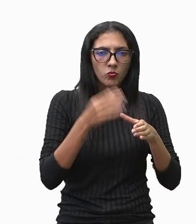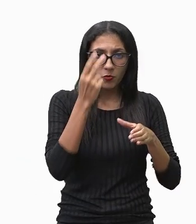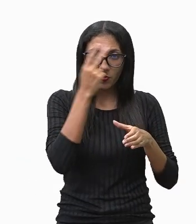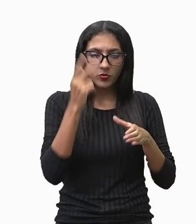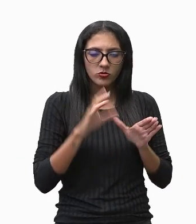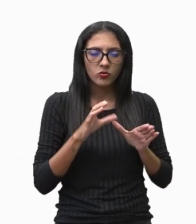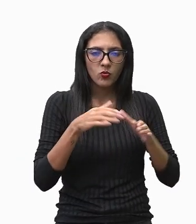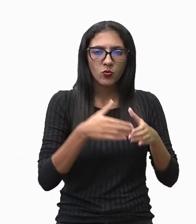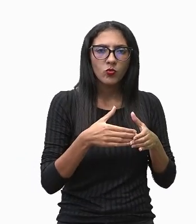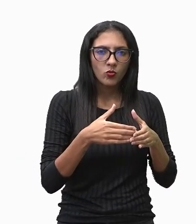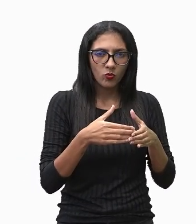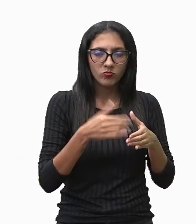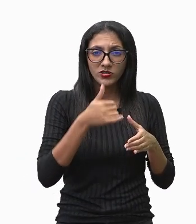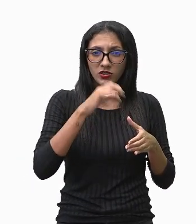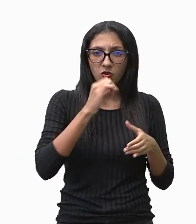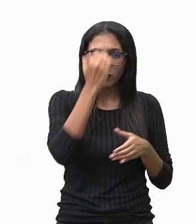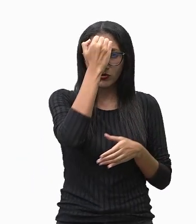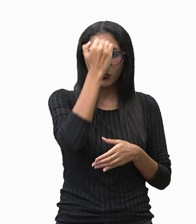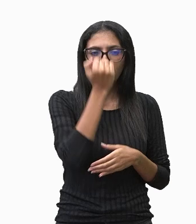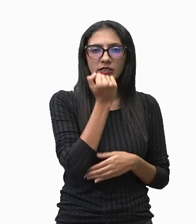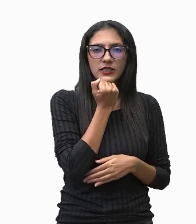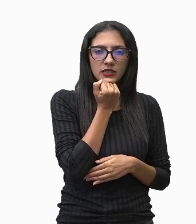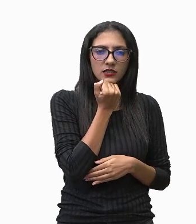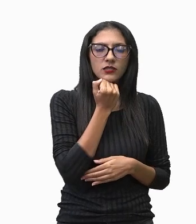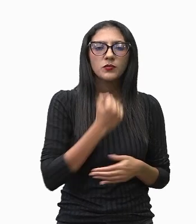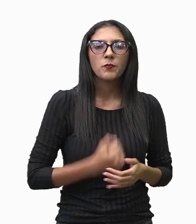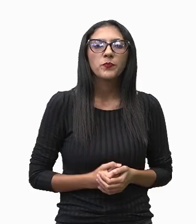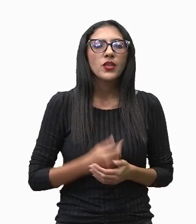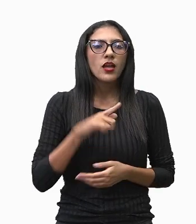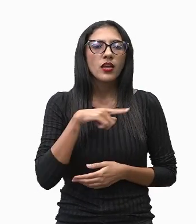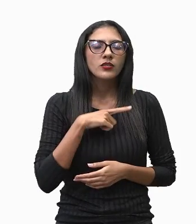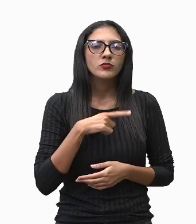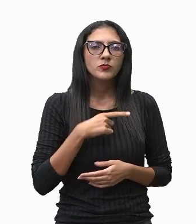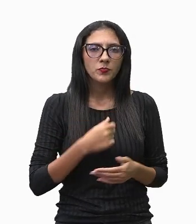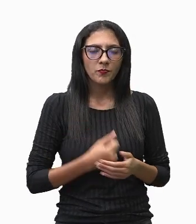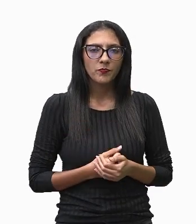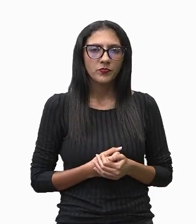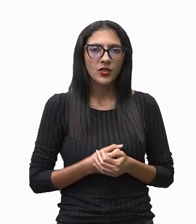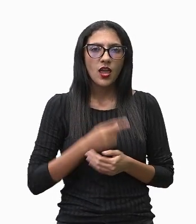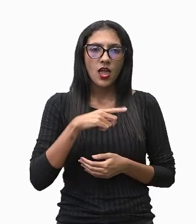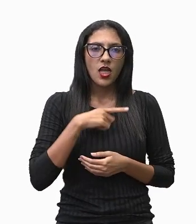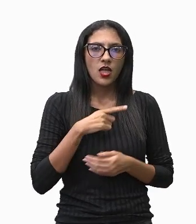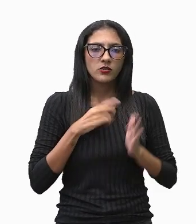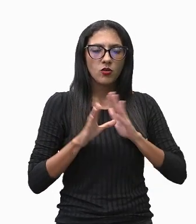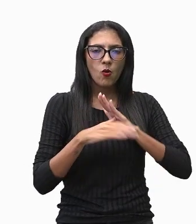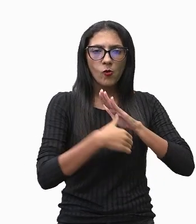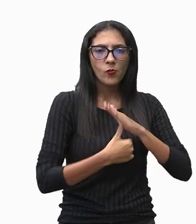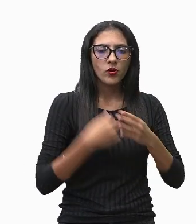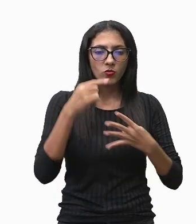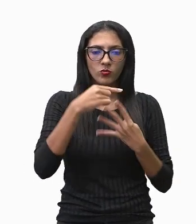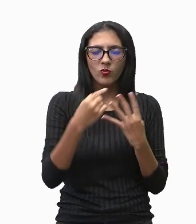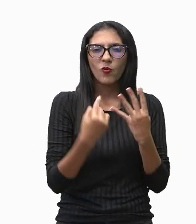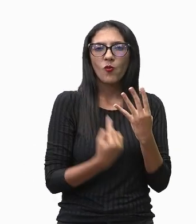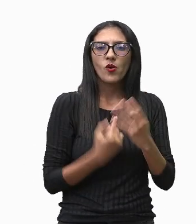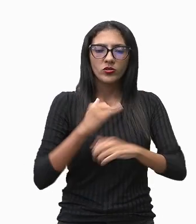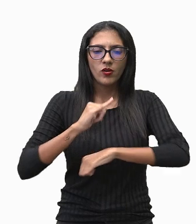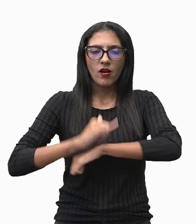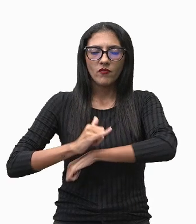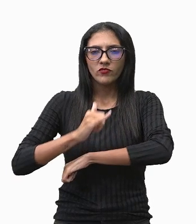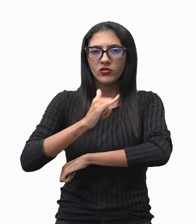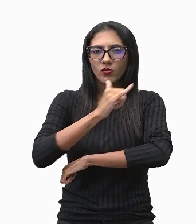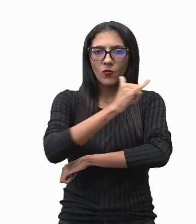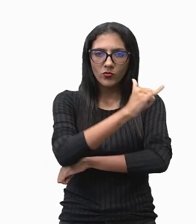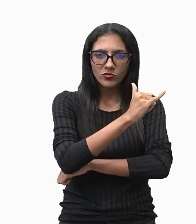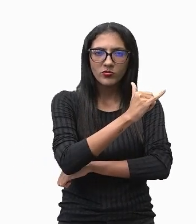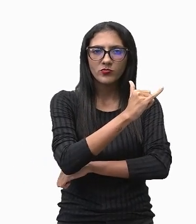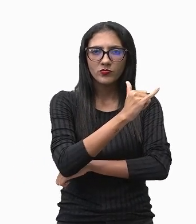terroristas suicidas, eles sequestraram 4 aviões comerciais, né?